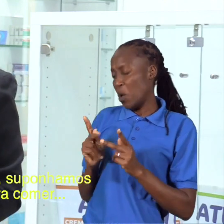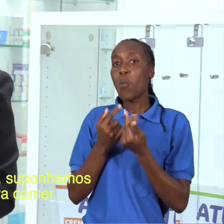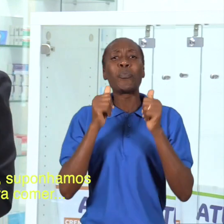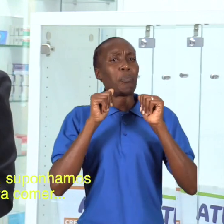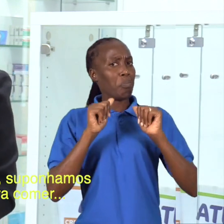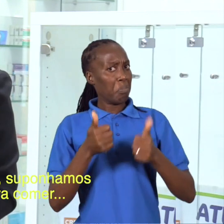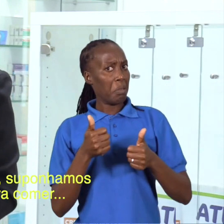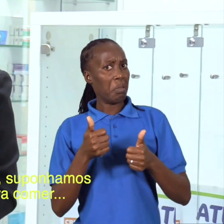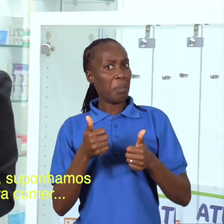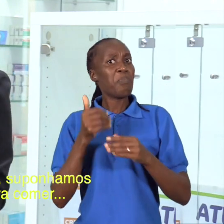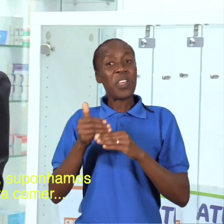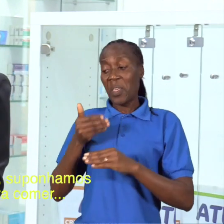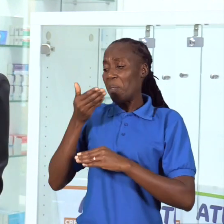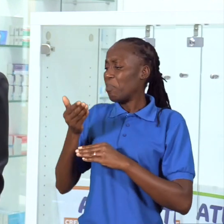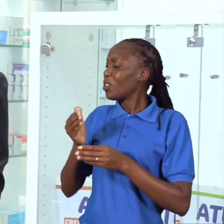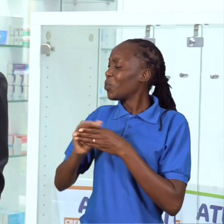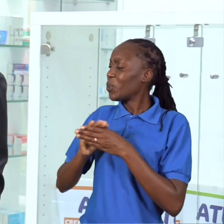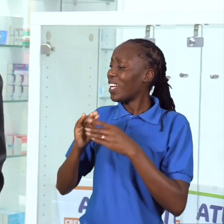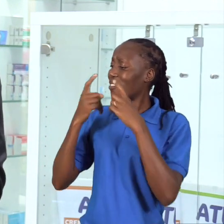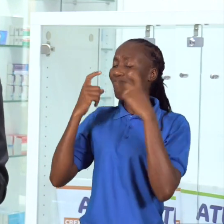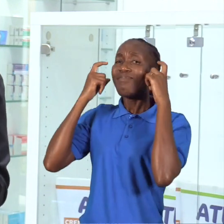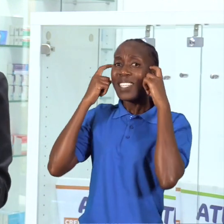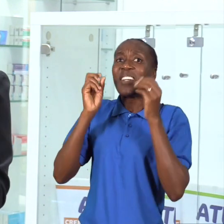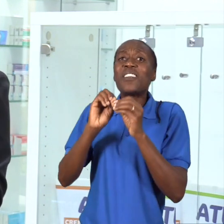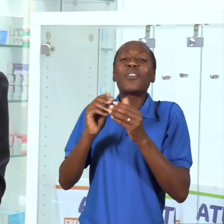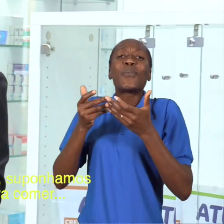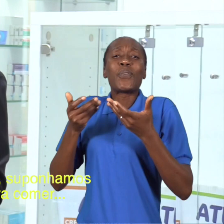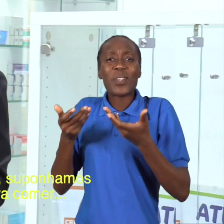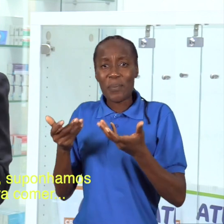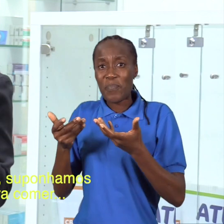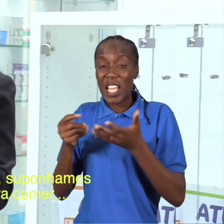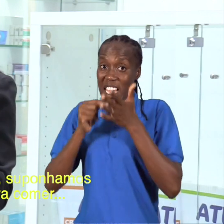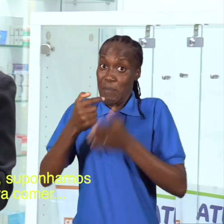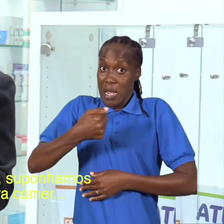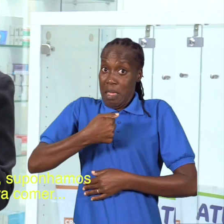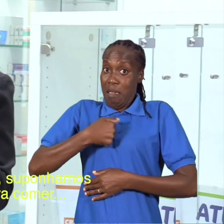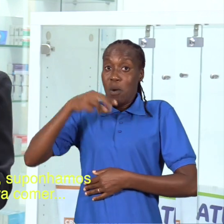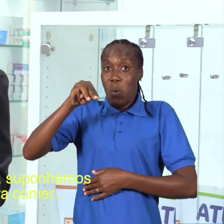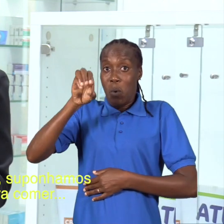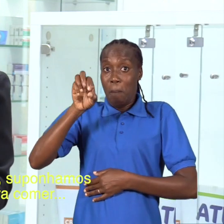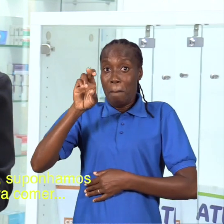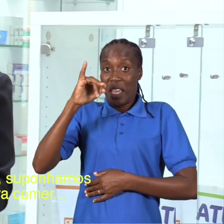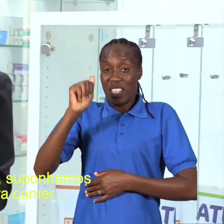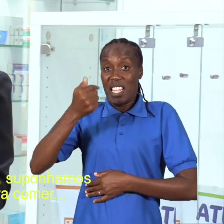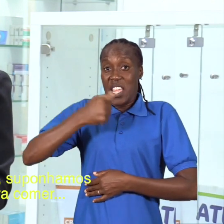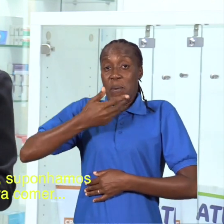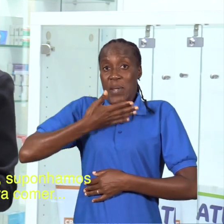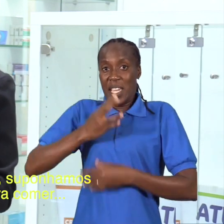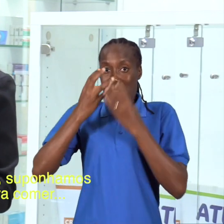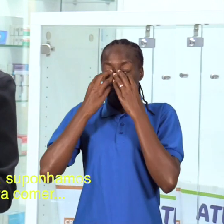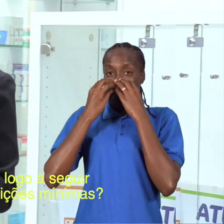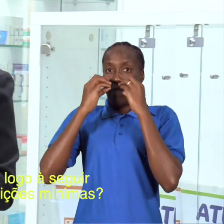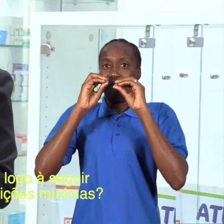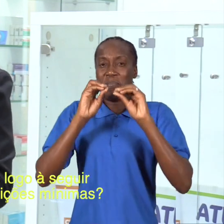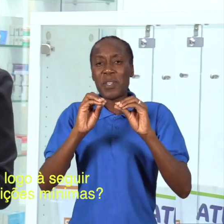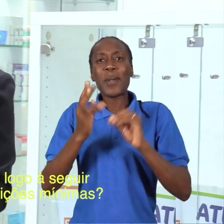depois de usada a máscara, suponhamos que eu, Mércia, quero tirar a máscara para comer um alimento ou para